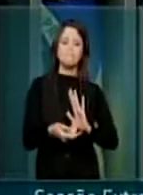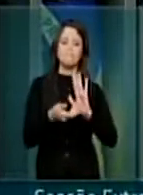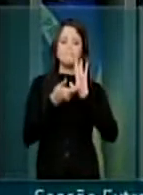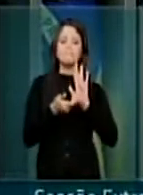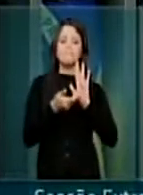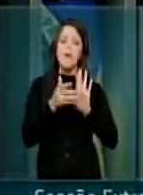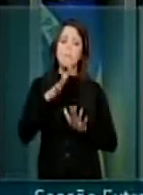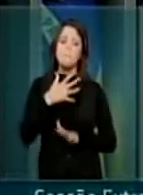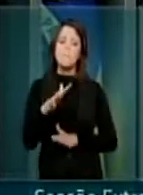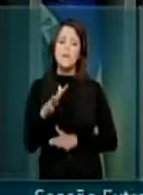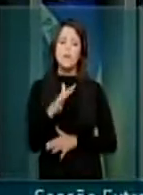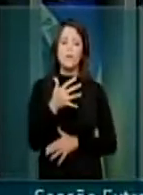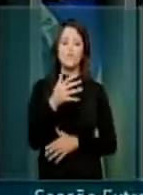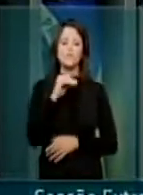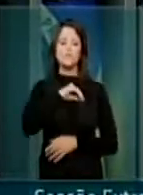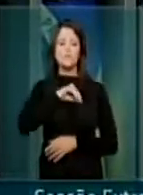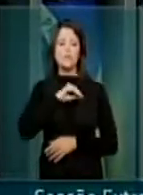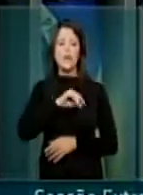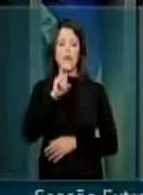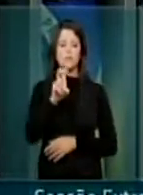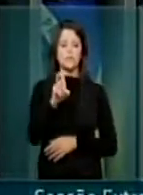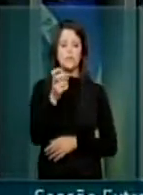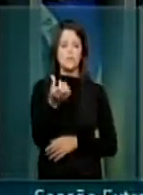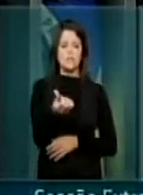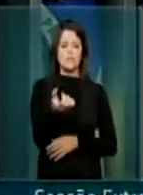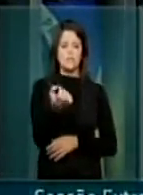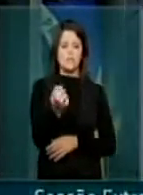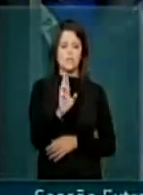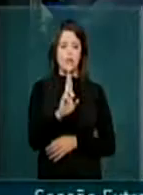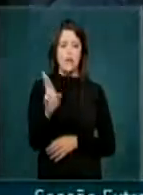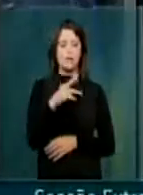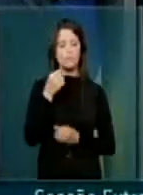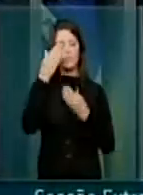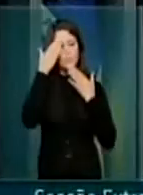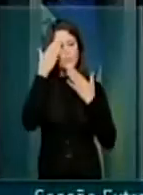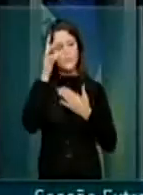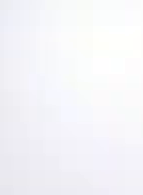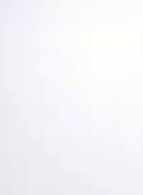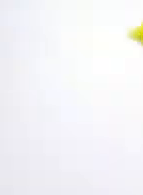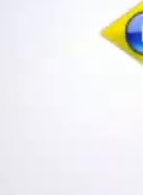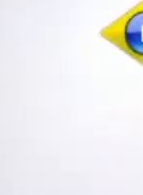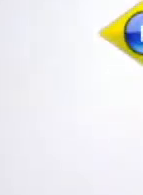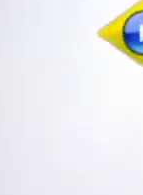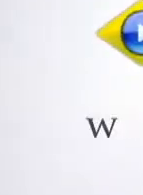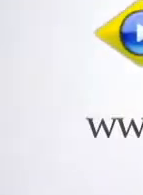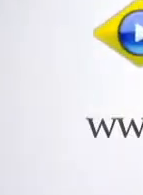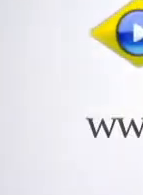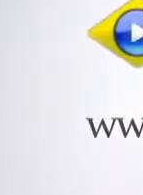pelo menos o salário de R$ 560. Muito obrigado, senhor presidente, senhor deputado.